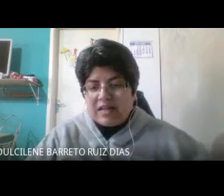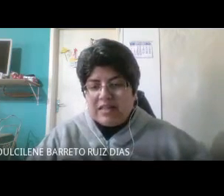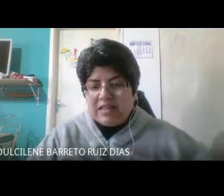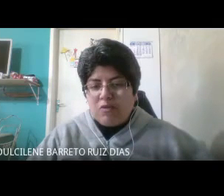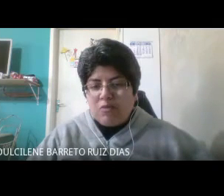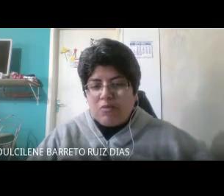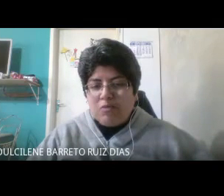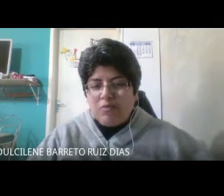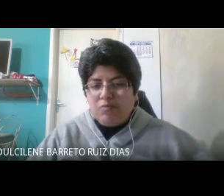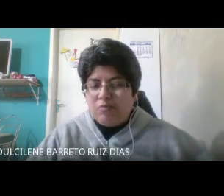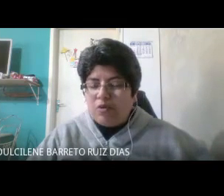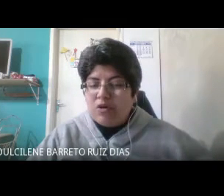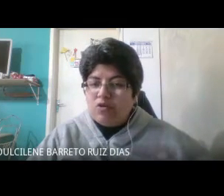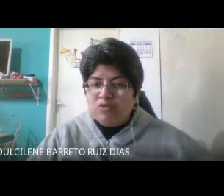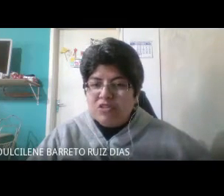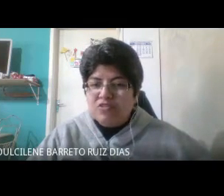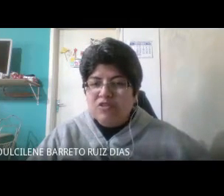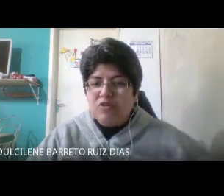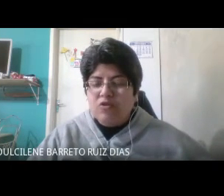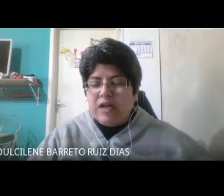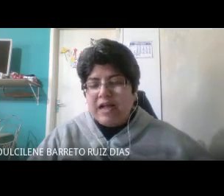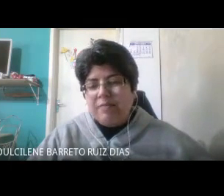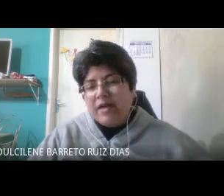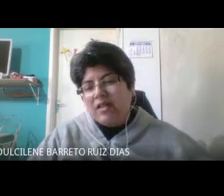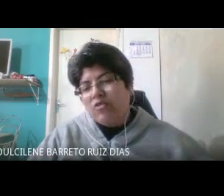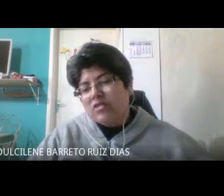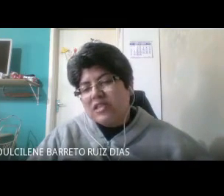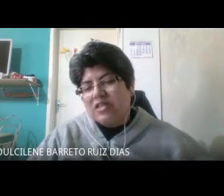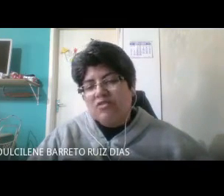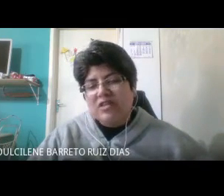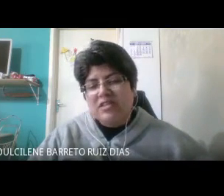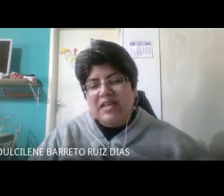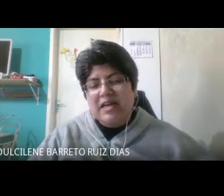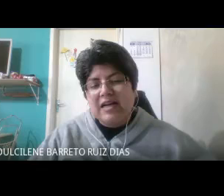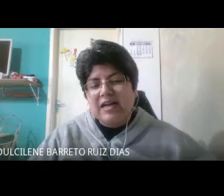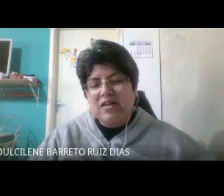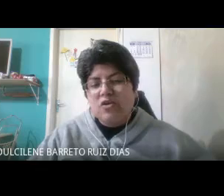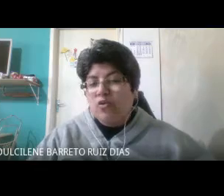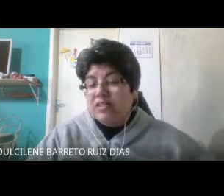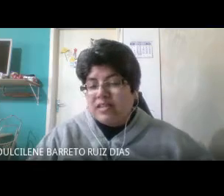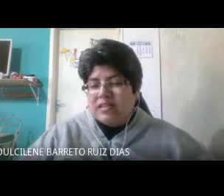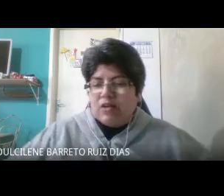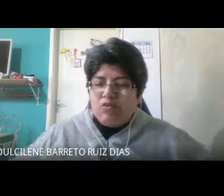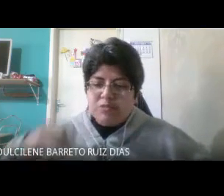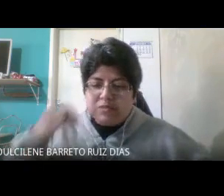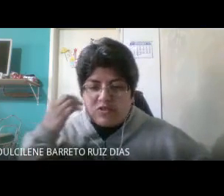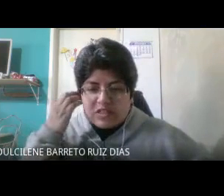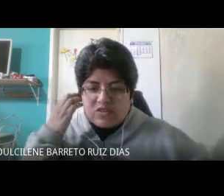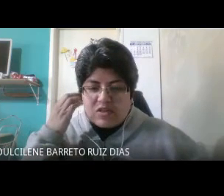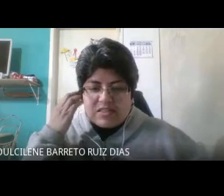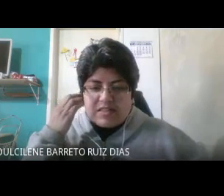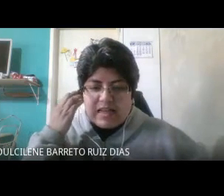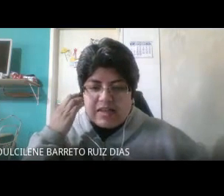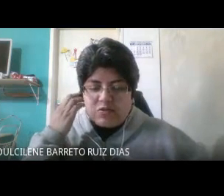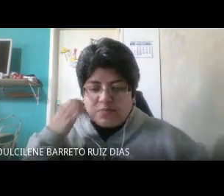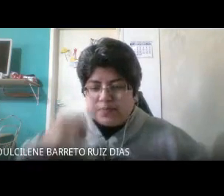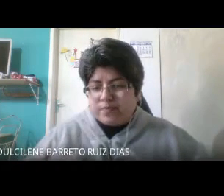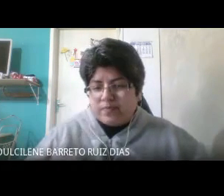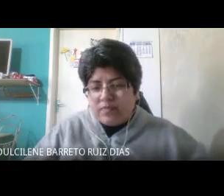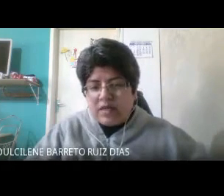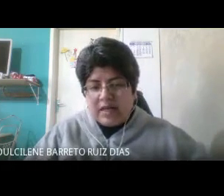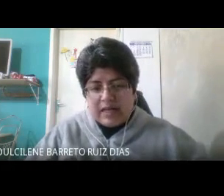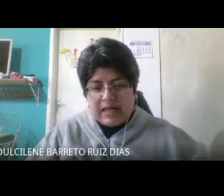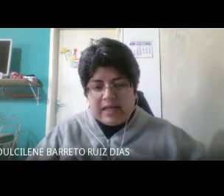da aula, então por alguns motivos, eu acabei não conseguindo fazer o aceite de algumas pessoas que